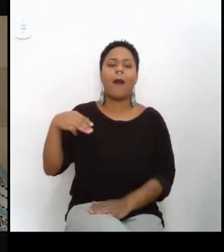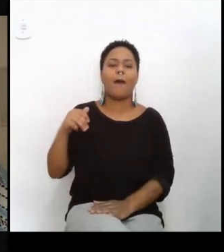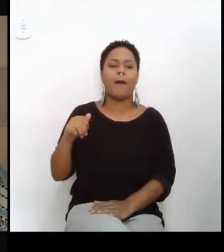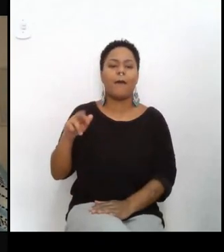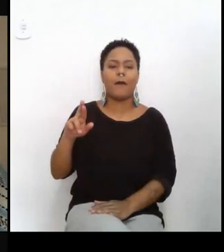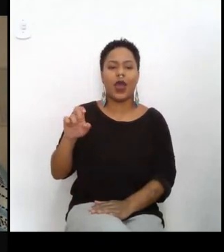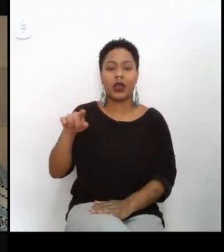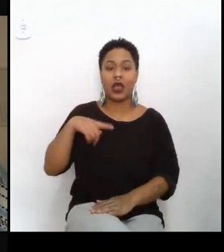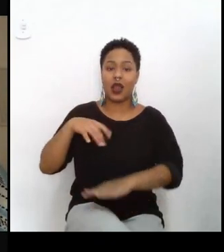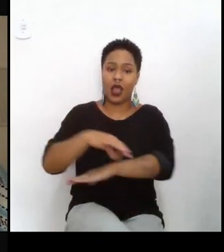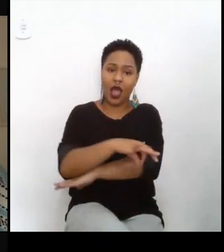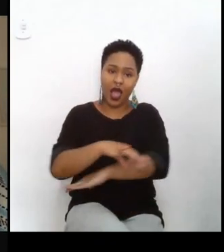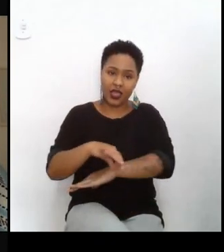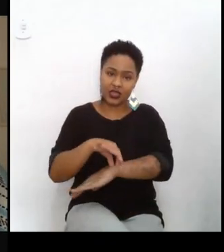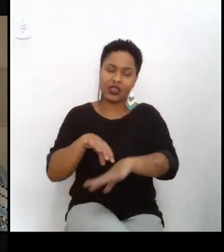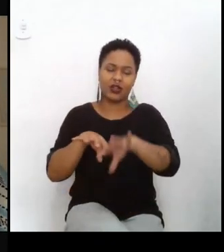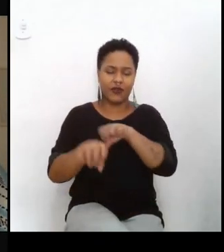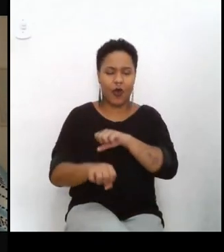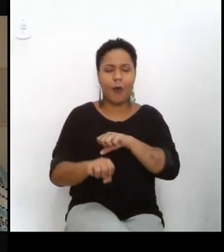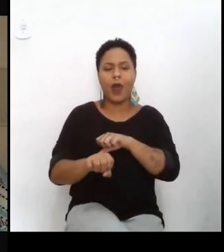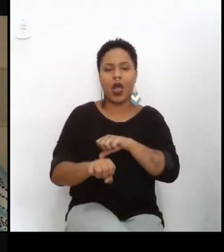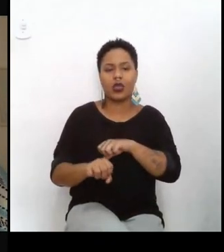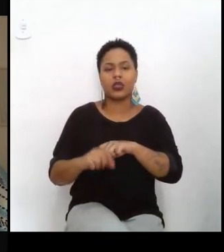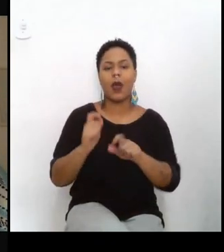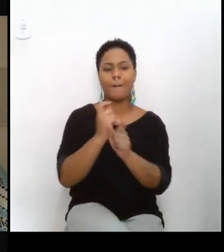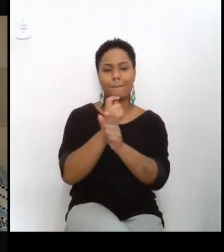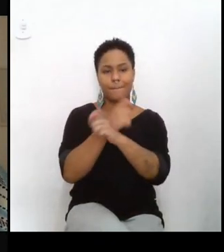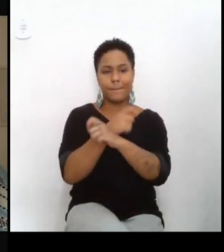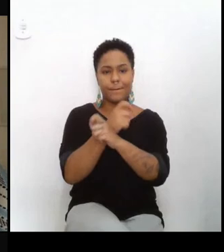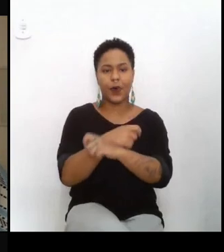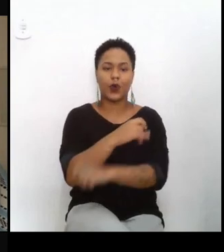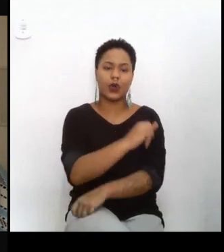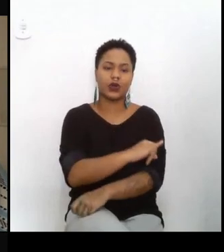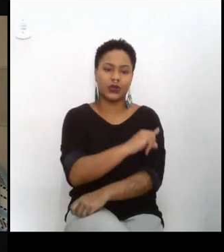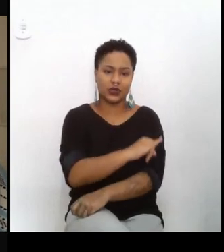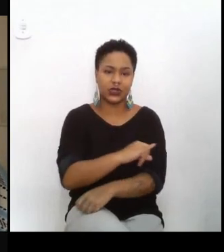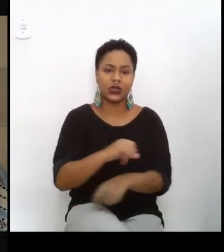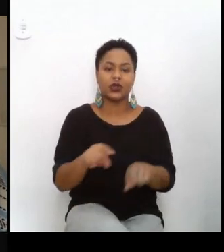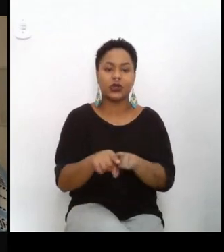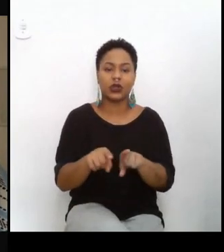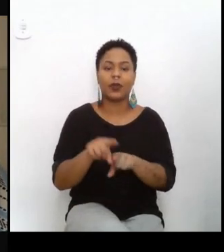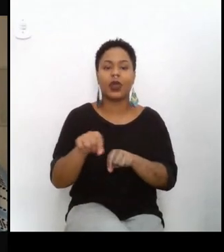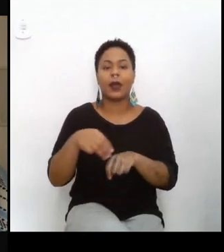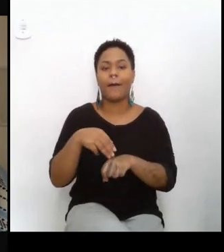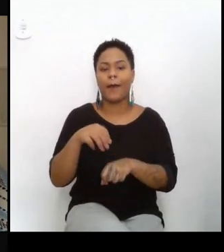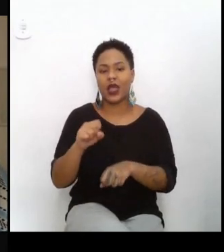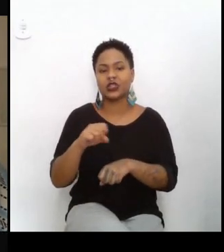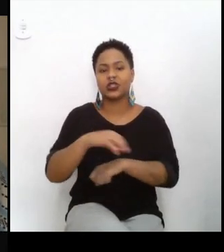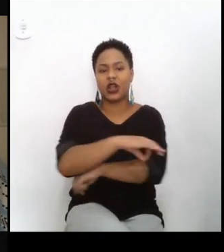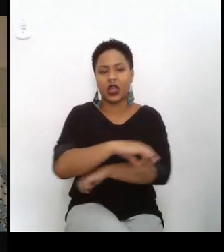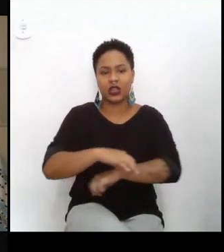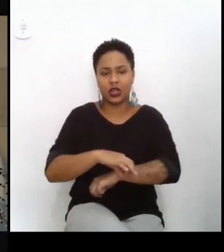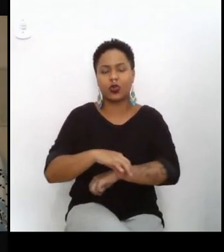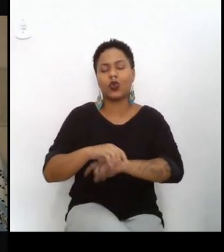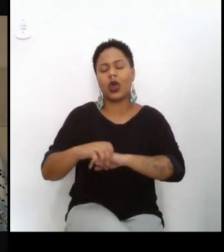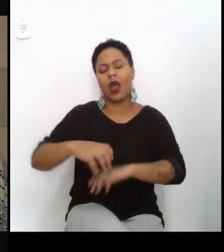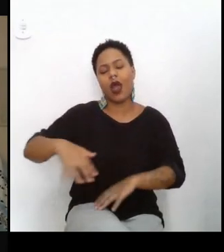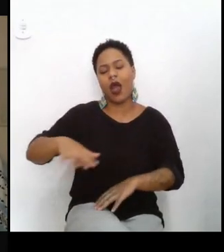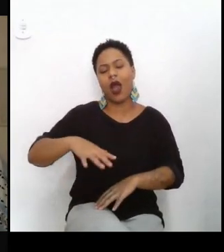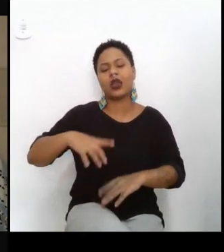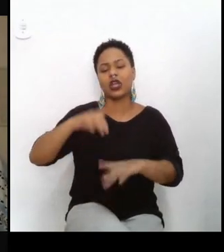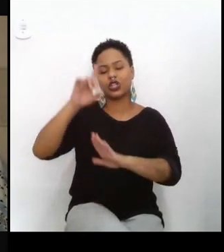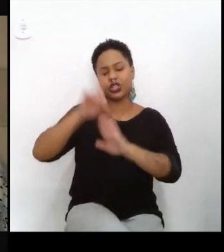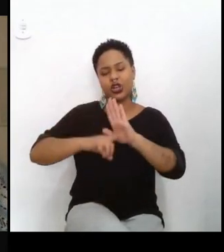formada pela PUC do Rio os também se tornou mestre em arquitetura na área de violência direito à cidade é vereadora da cidade do Rio de